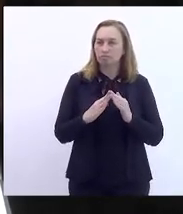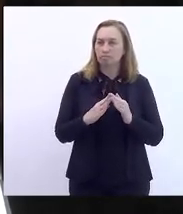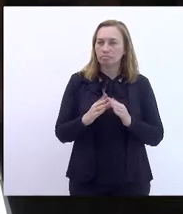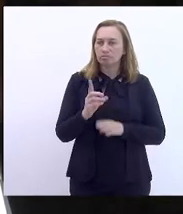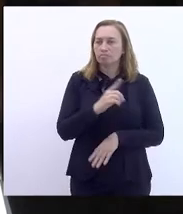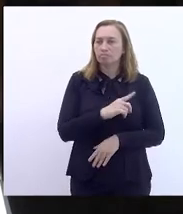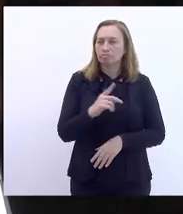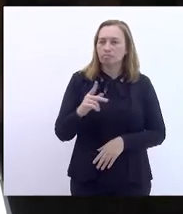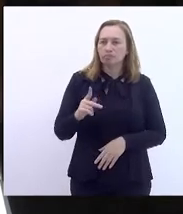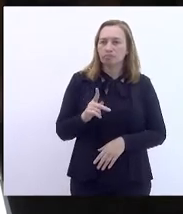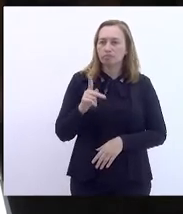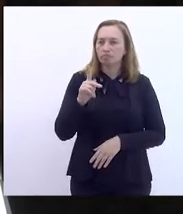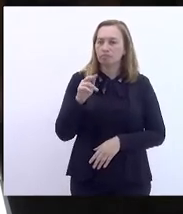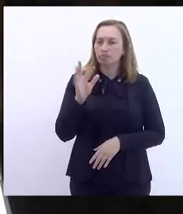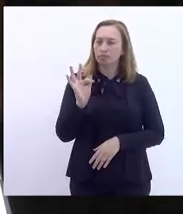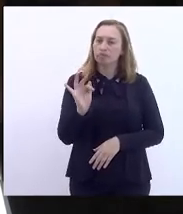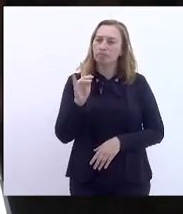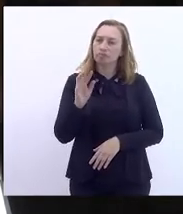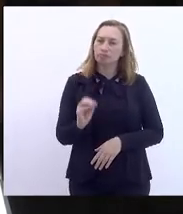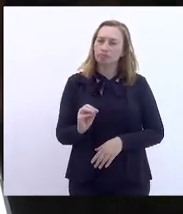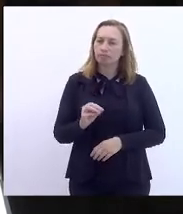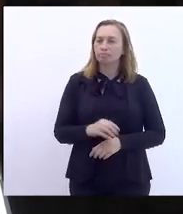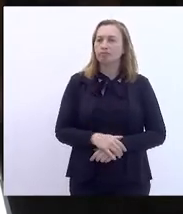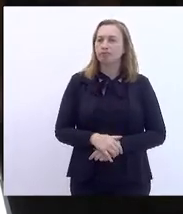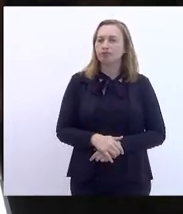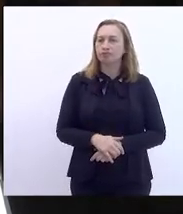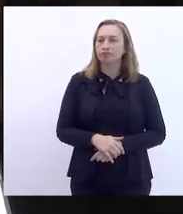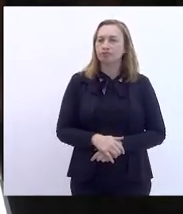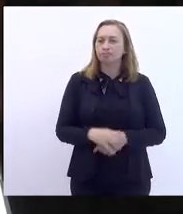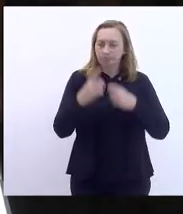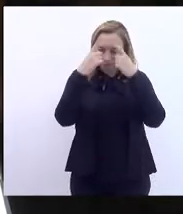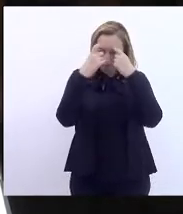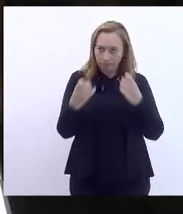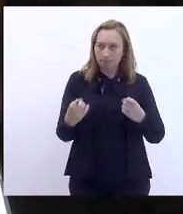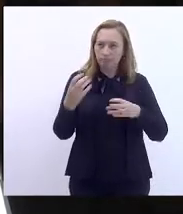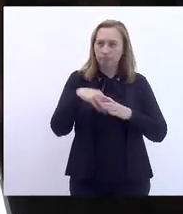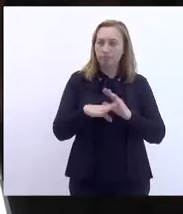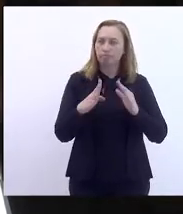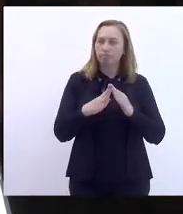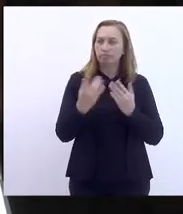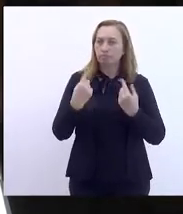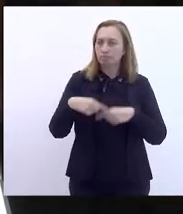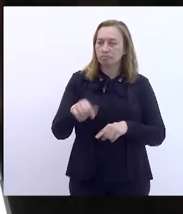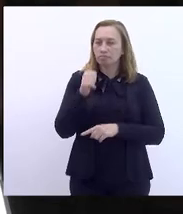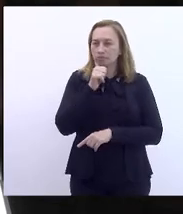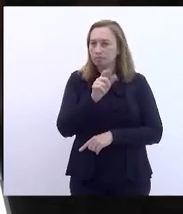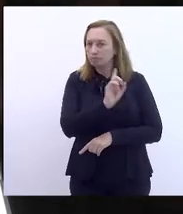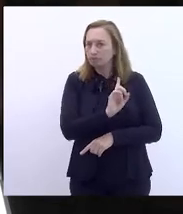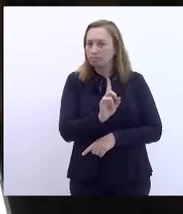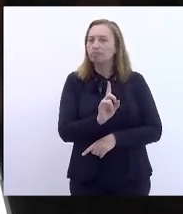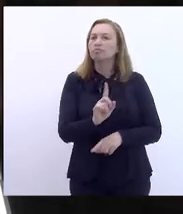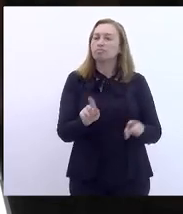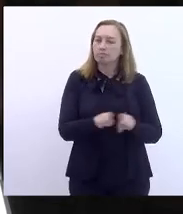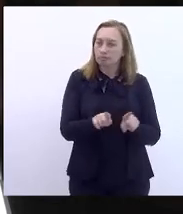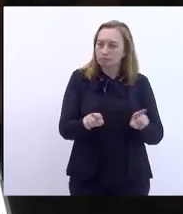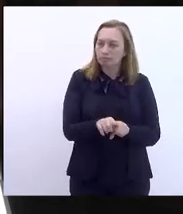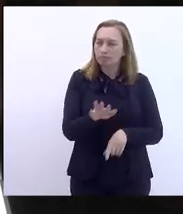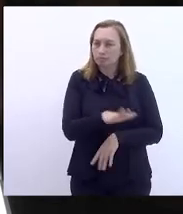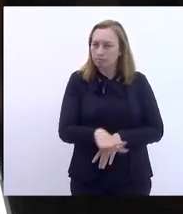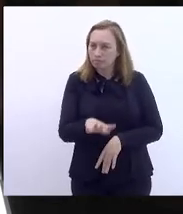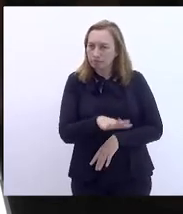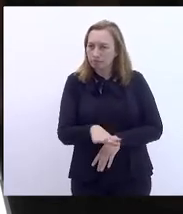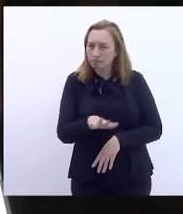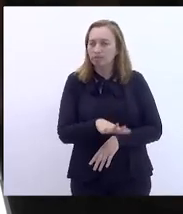pelo defensor Fábio daí a gente tem aqui violência doméstica não só contra mulheres contra crianças